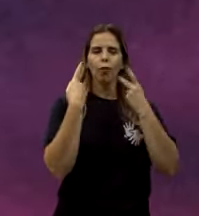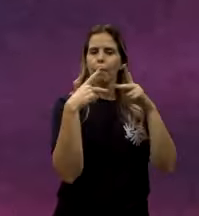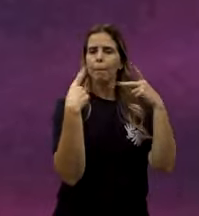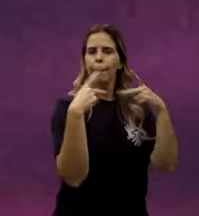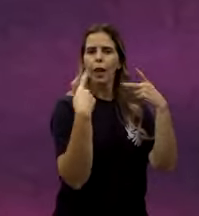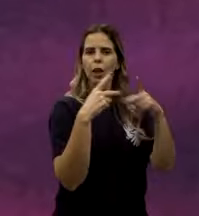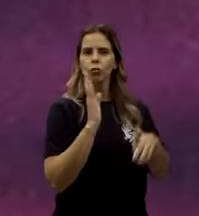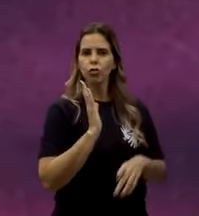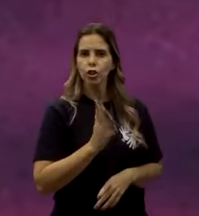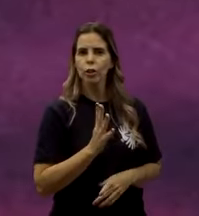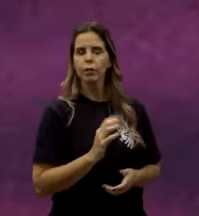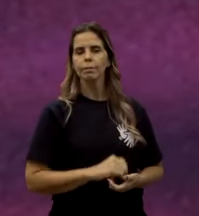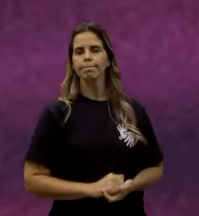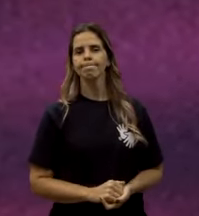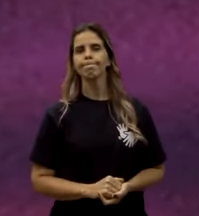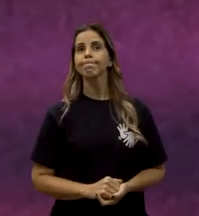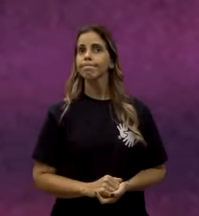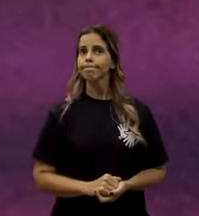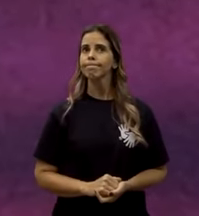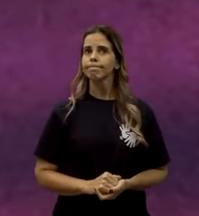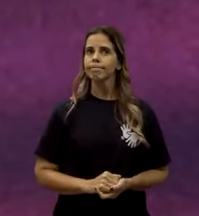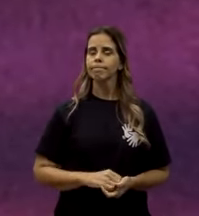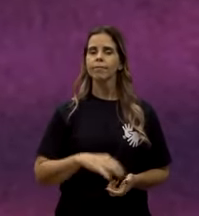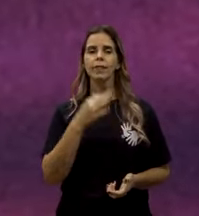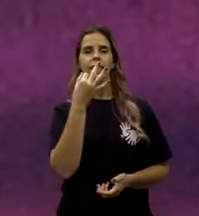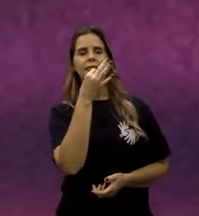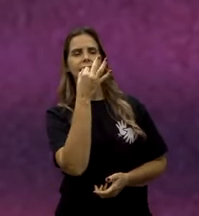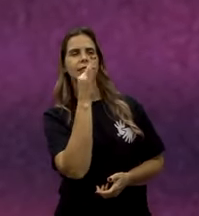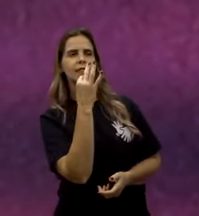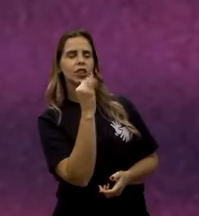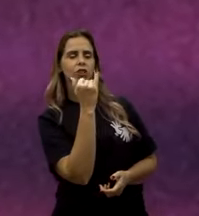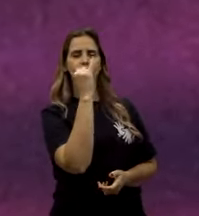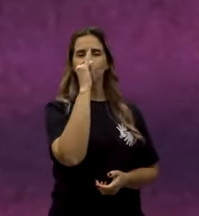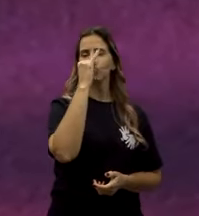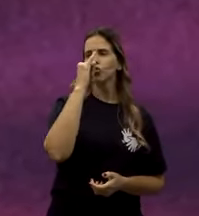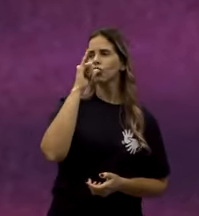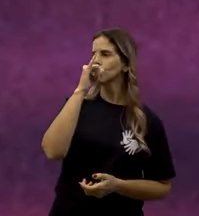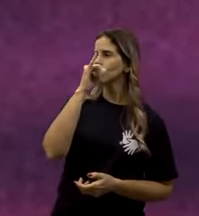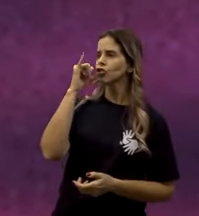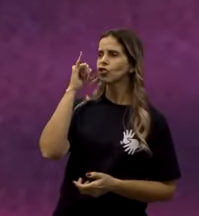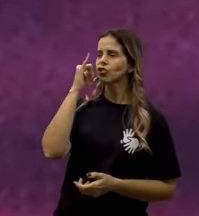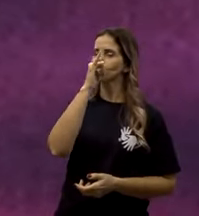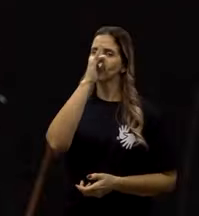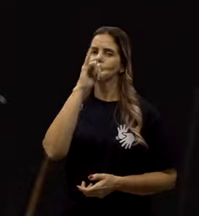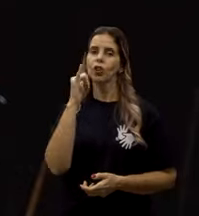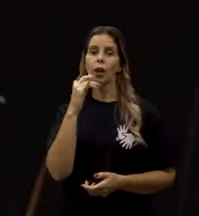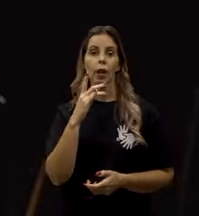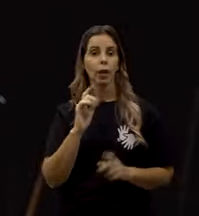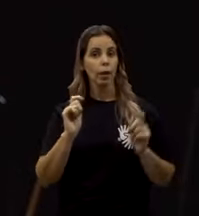Noa né da mesma boca pode sair benção e maldição hein